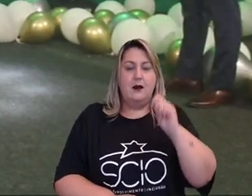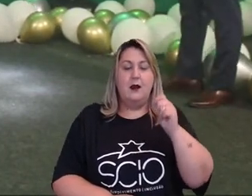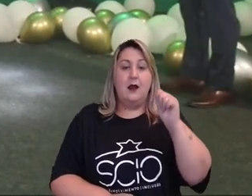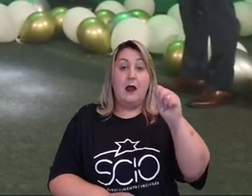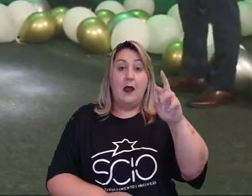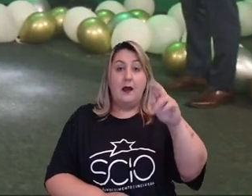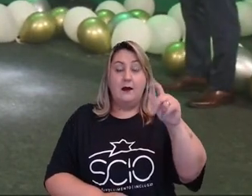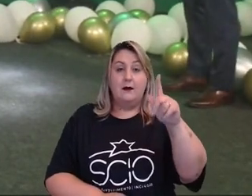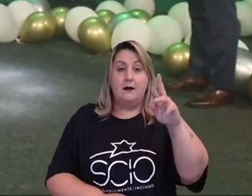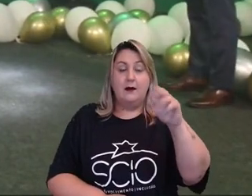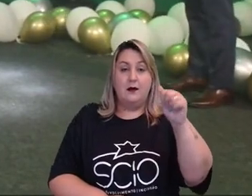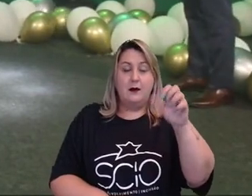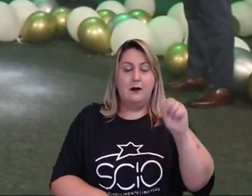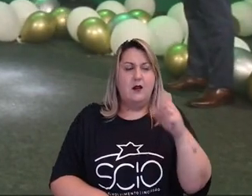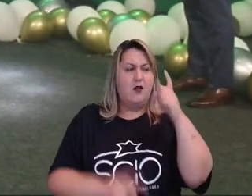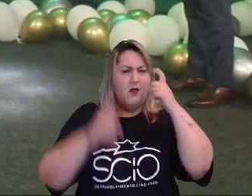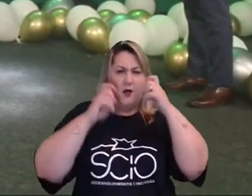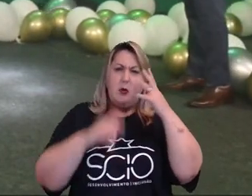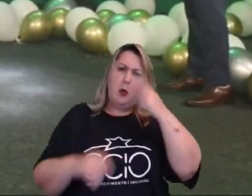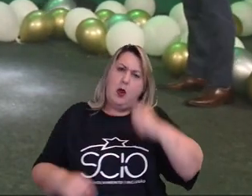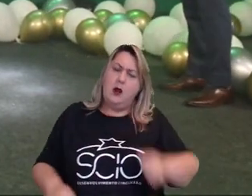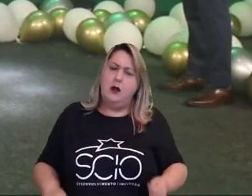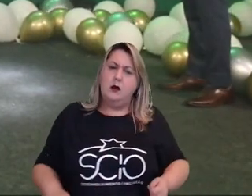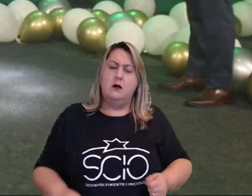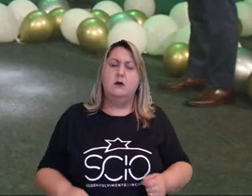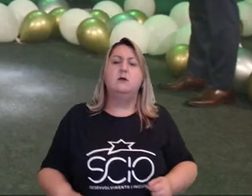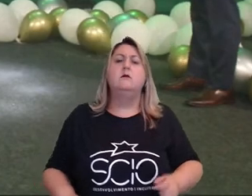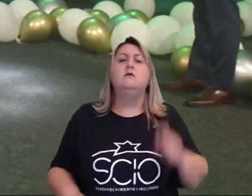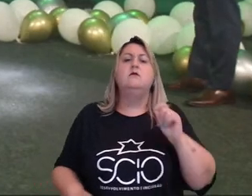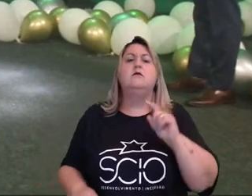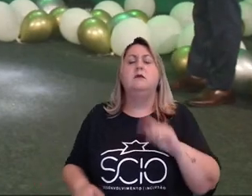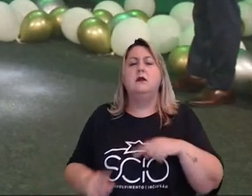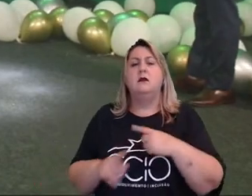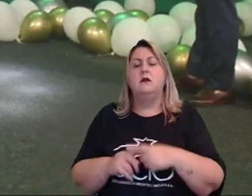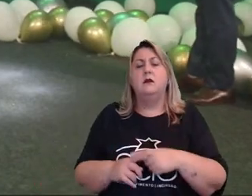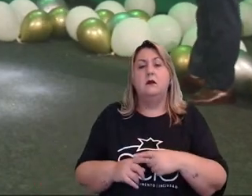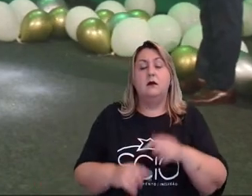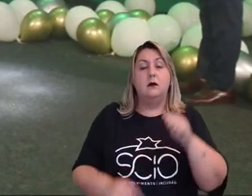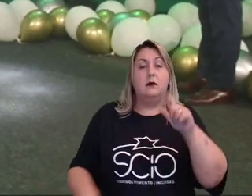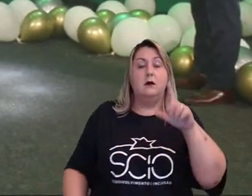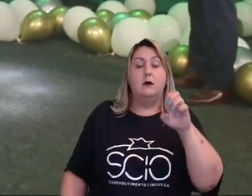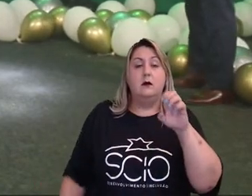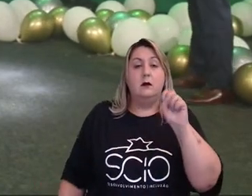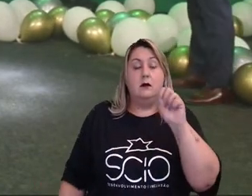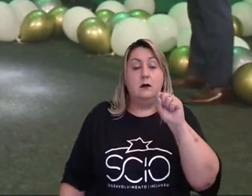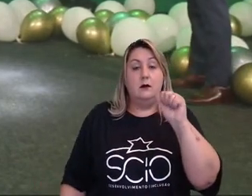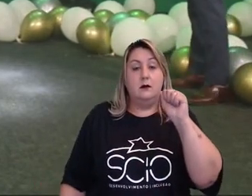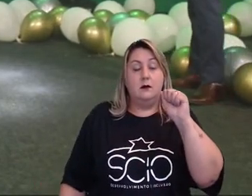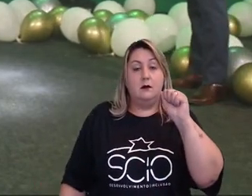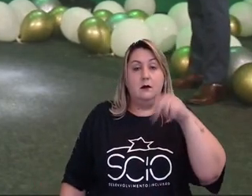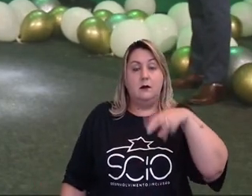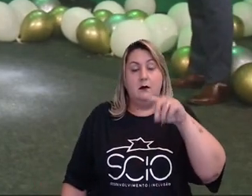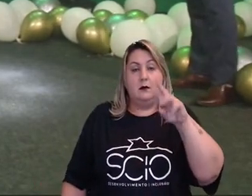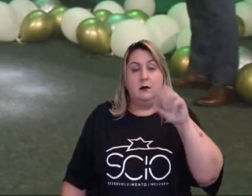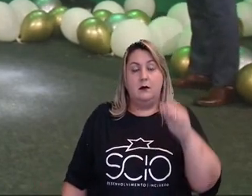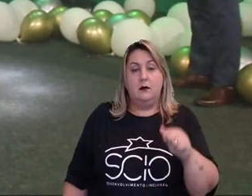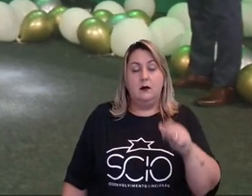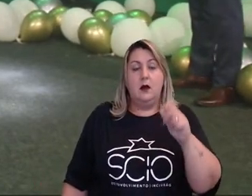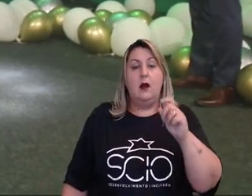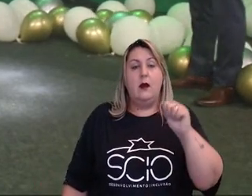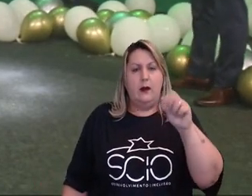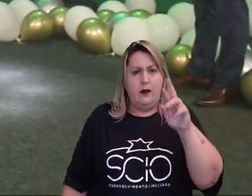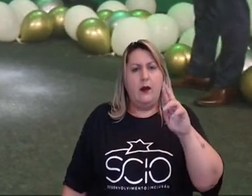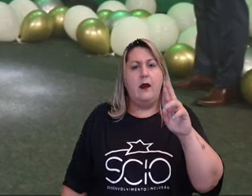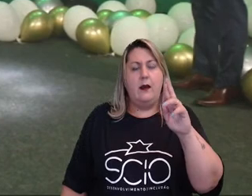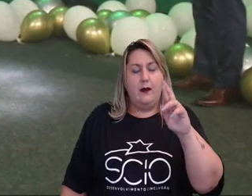Araras. Parabéns, Lê. Que foto linda. Deixa eu ver quem mais. Opa, Alessandra. Alessandra também da unidade de